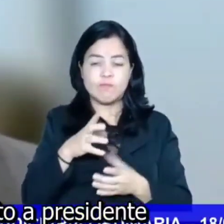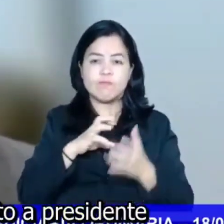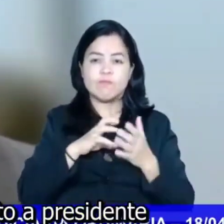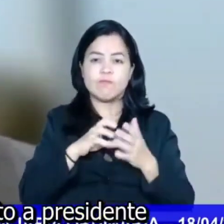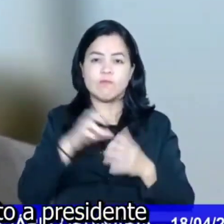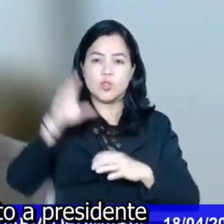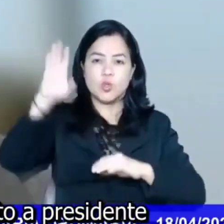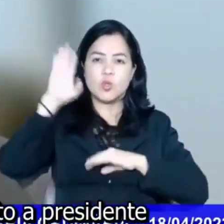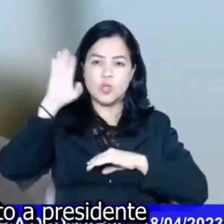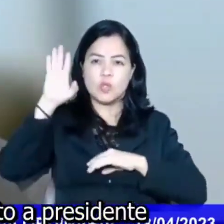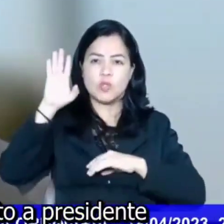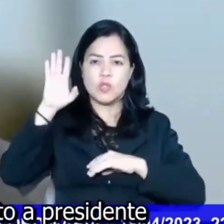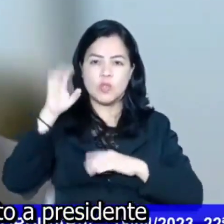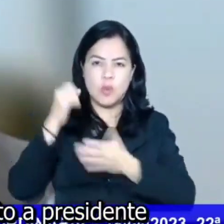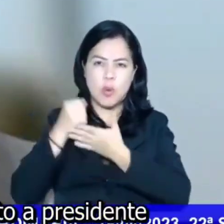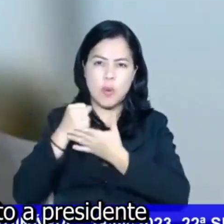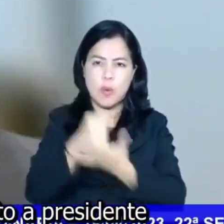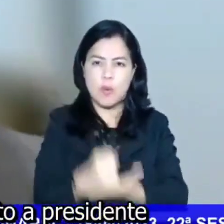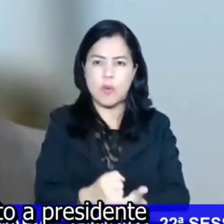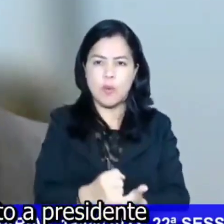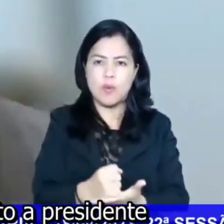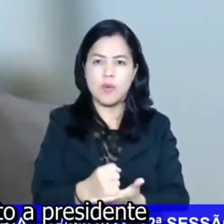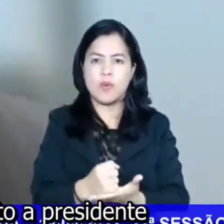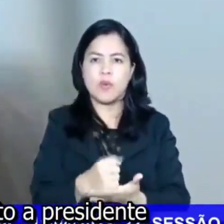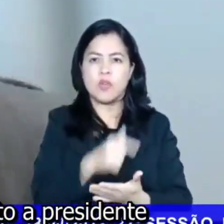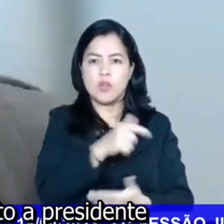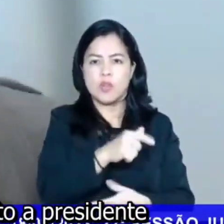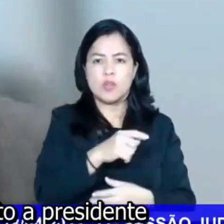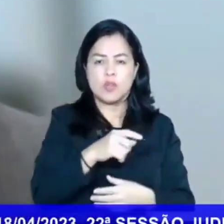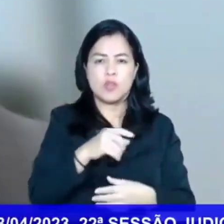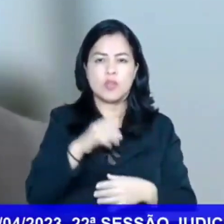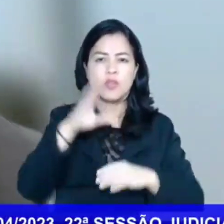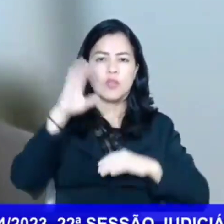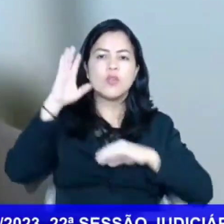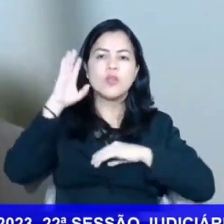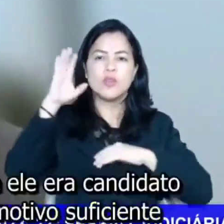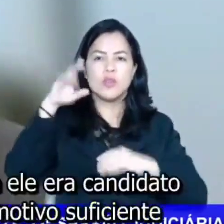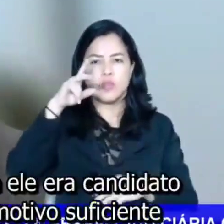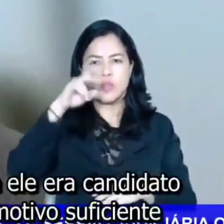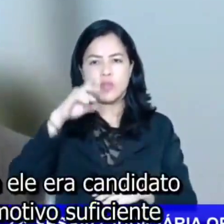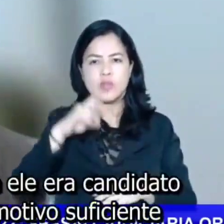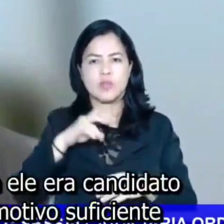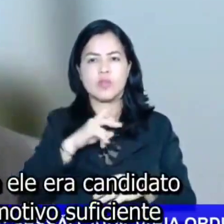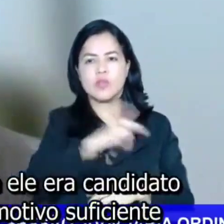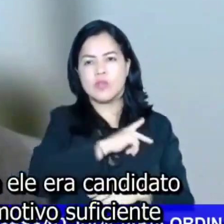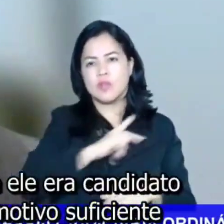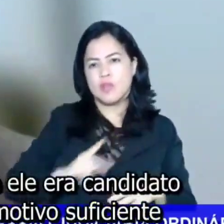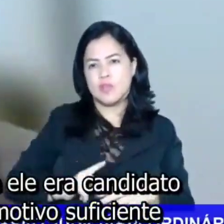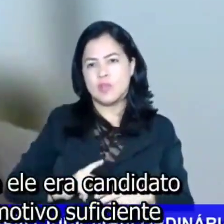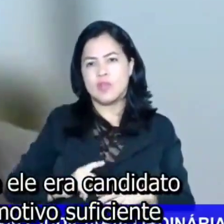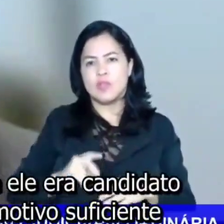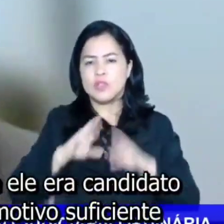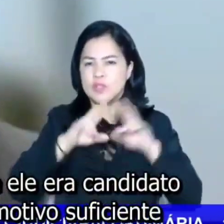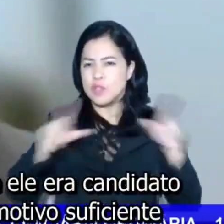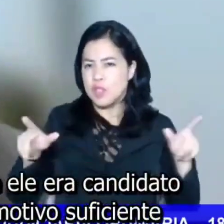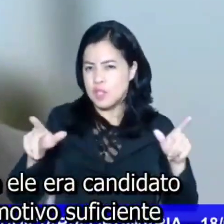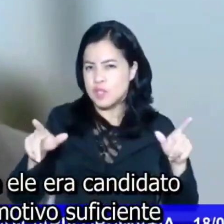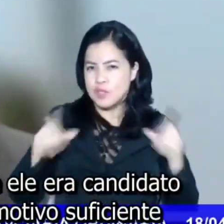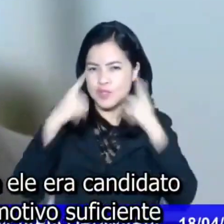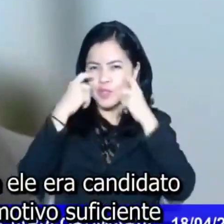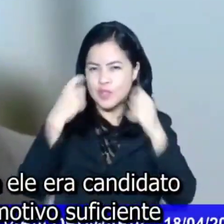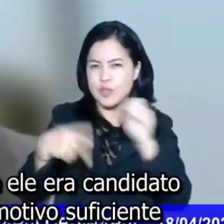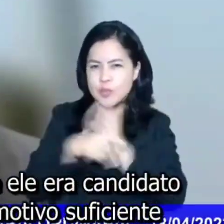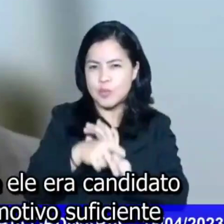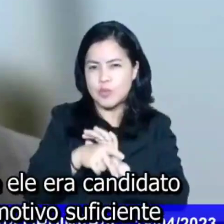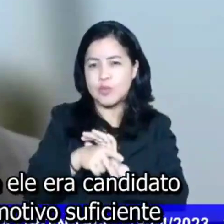um candidato investigante apoiar um candidato a presidente contrário aos interesses do partido, considerando que ele era candidato a